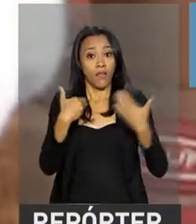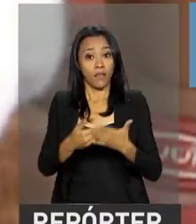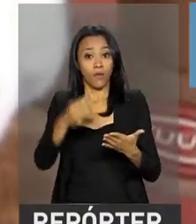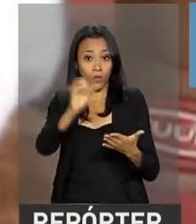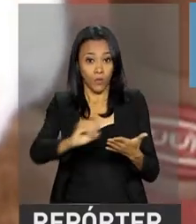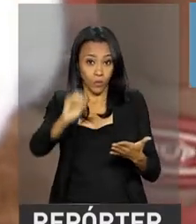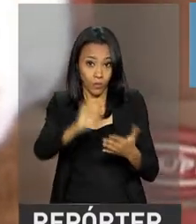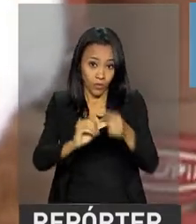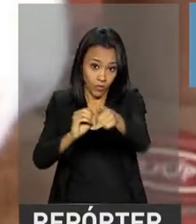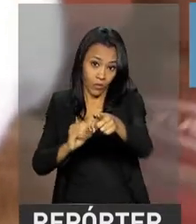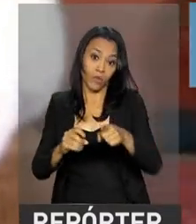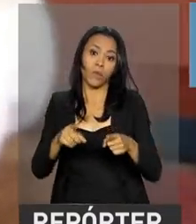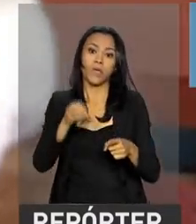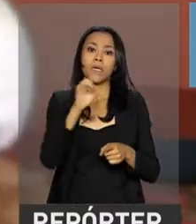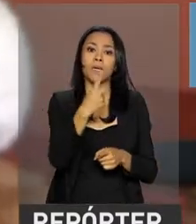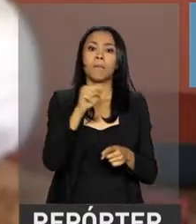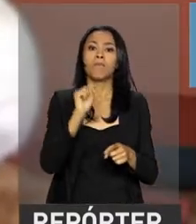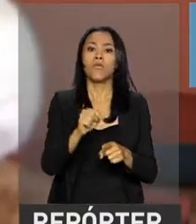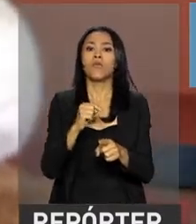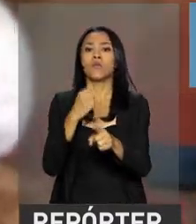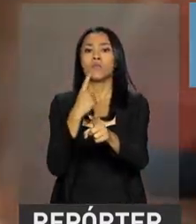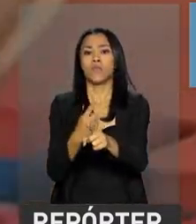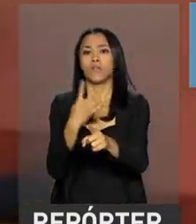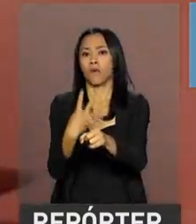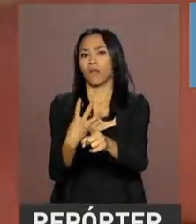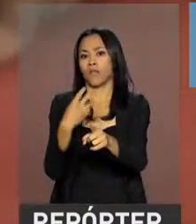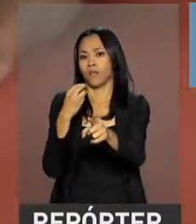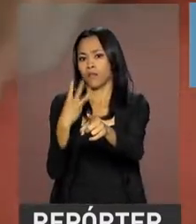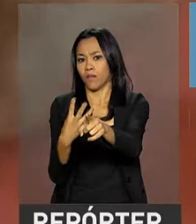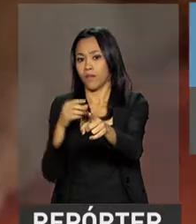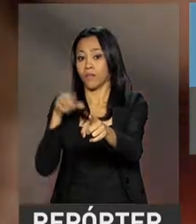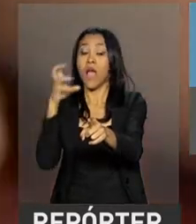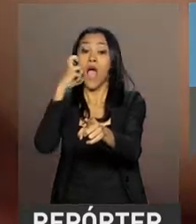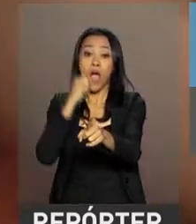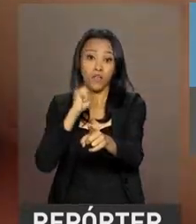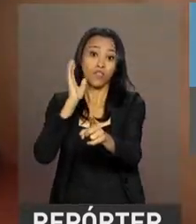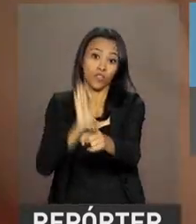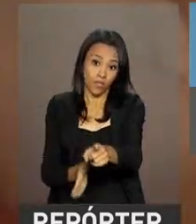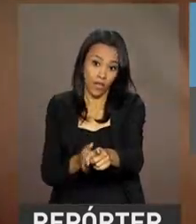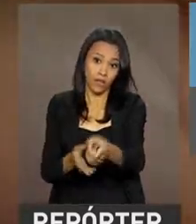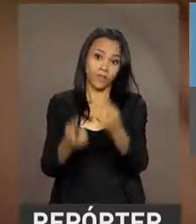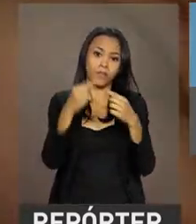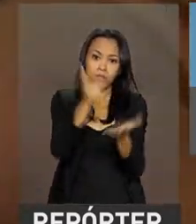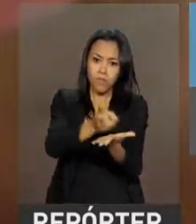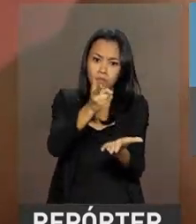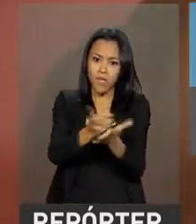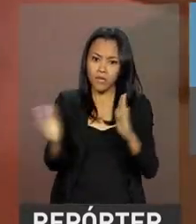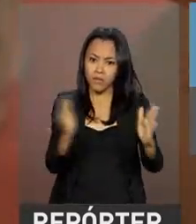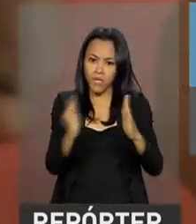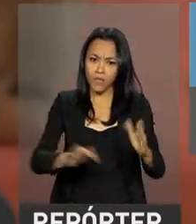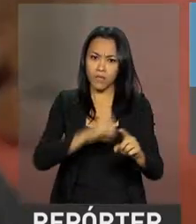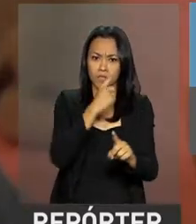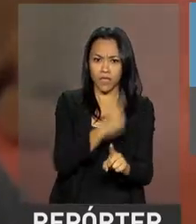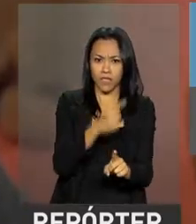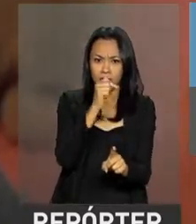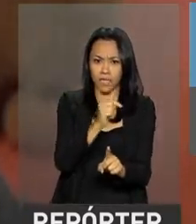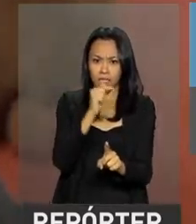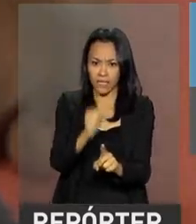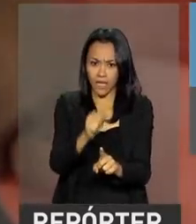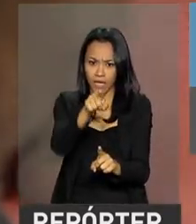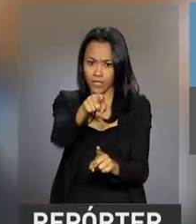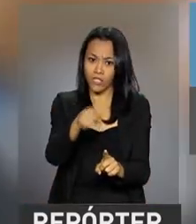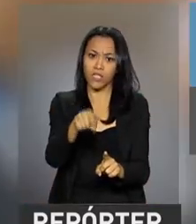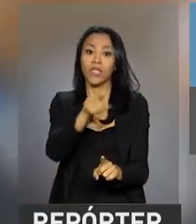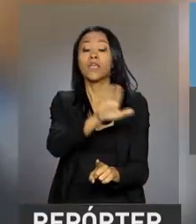três crianças e adolescentes foram adotados no país no mesmo período 177 crianças e adolescentes com